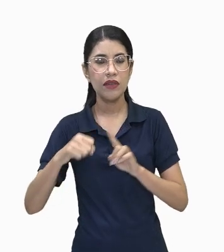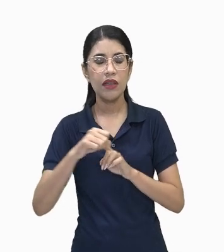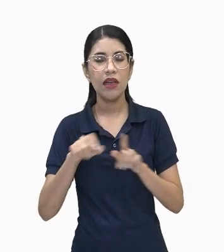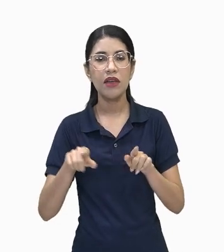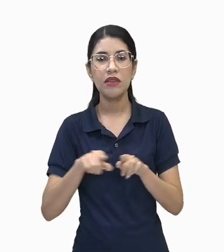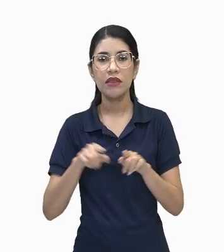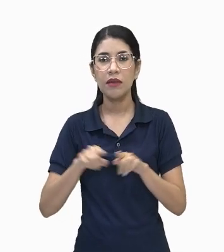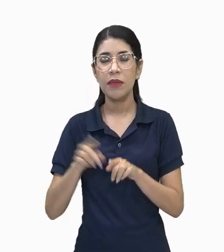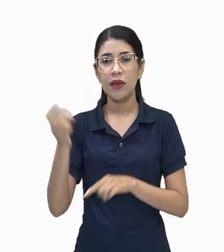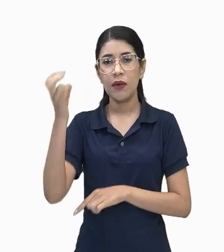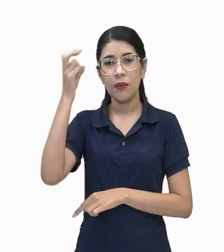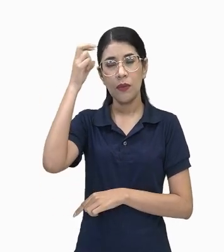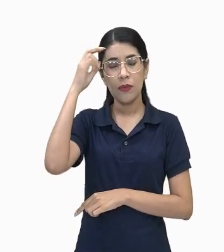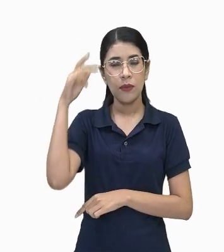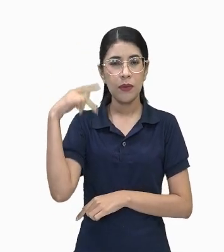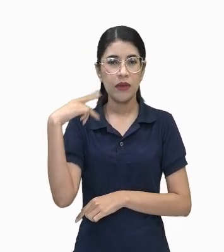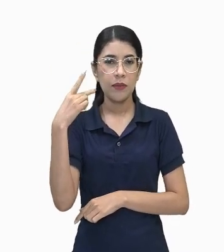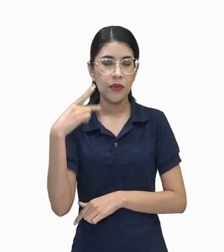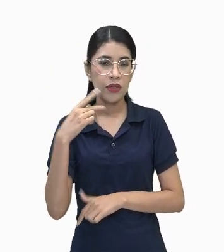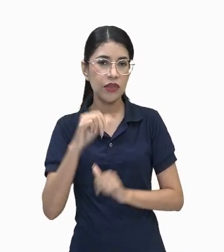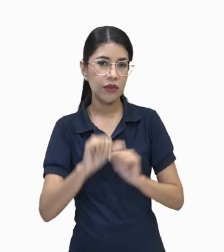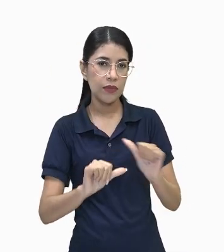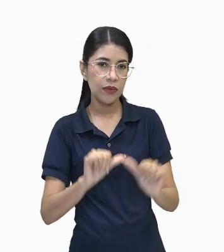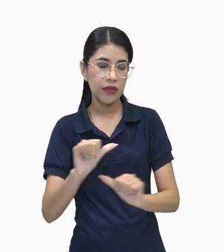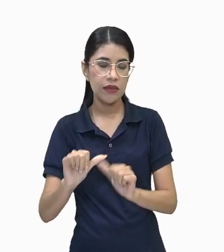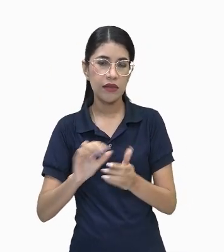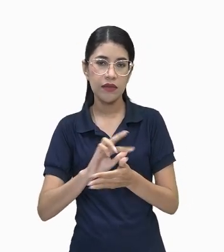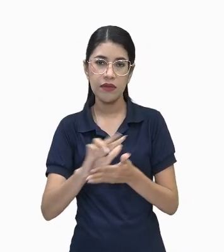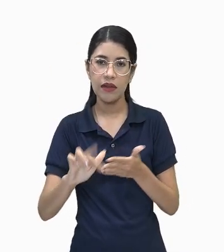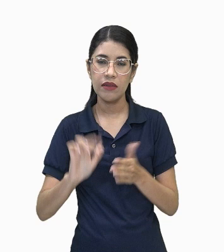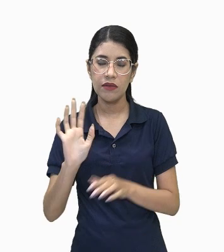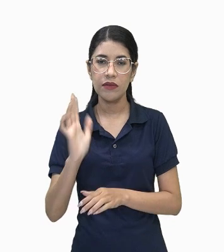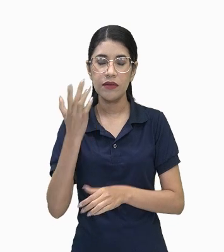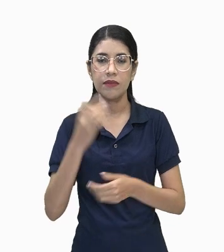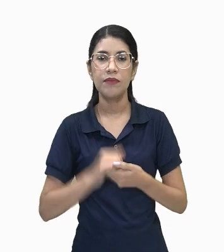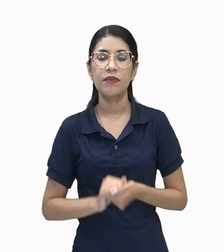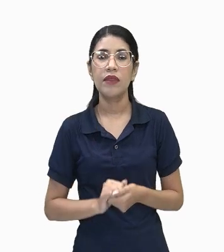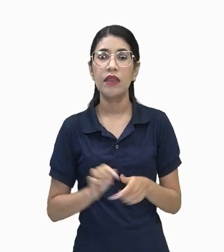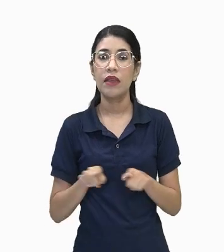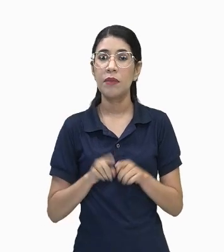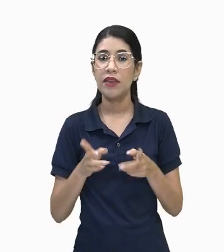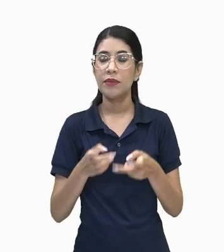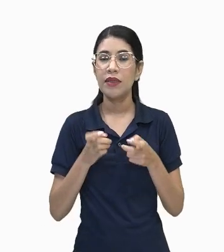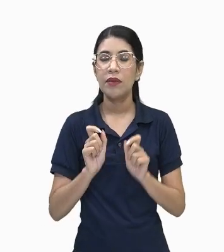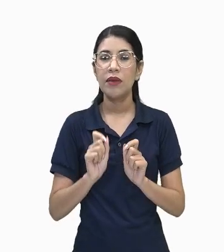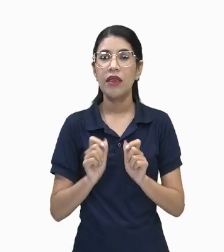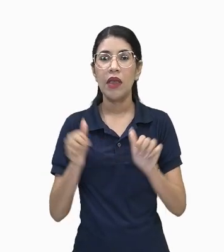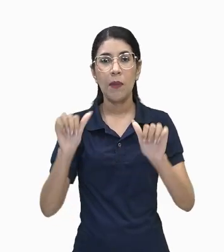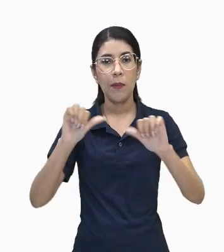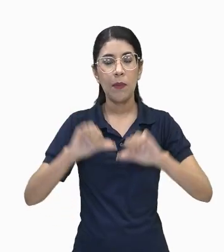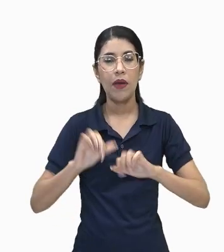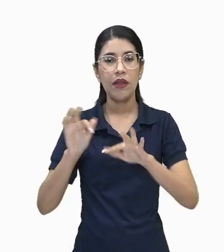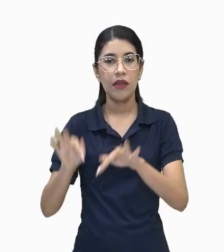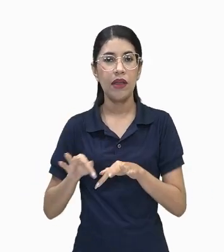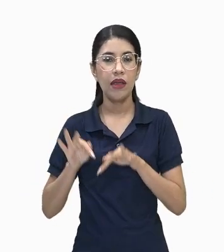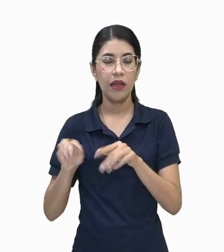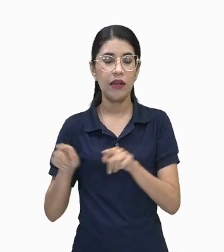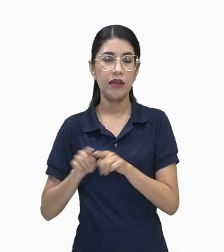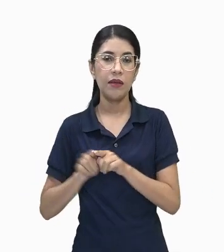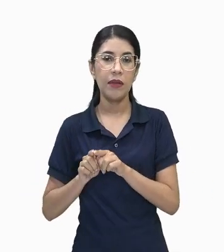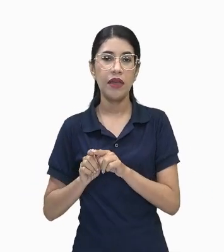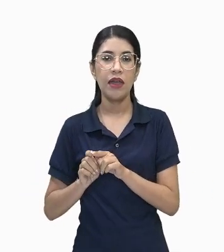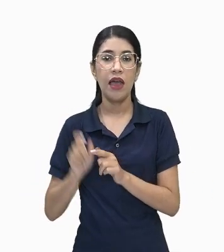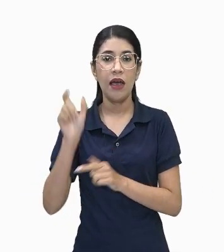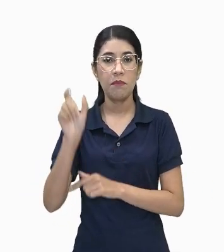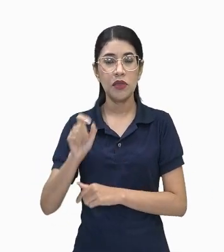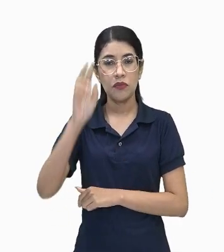também política. A gente vai ver também que, com o declínio do feudalismo, o próprio senhor feudal, a figura do